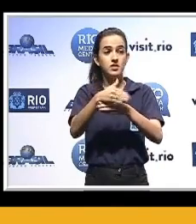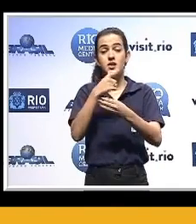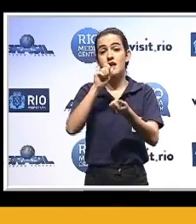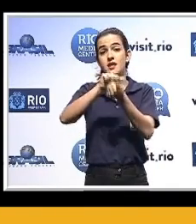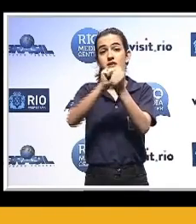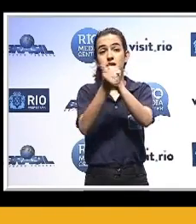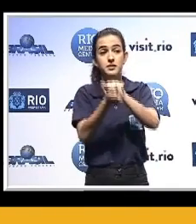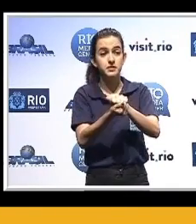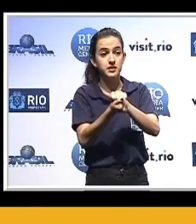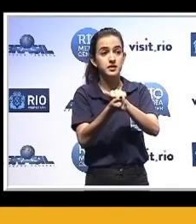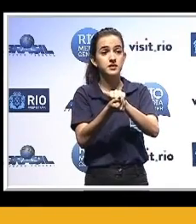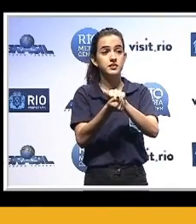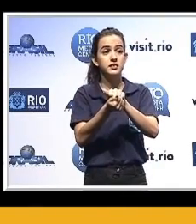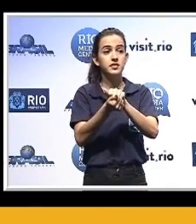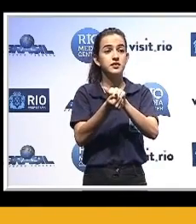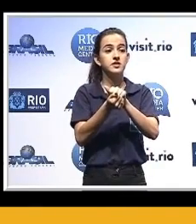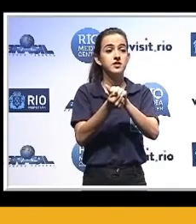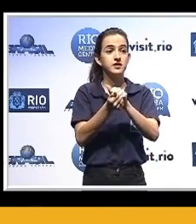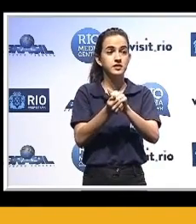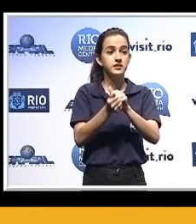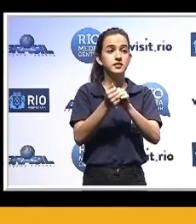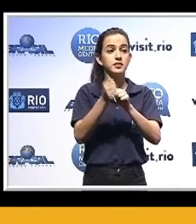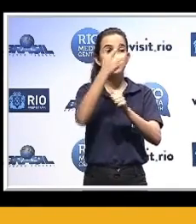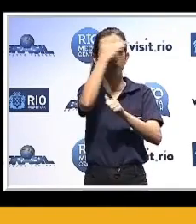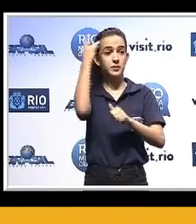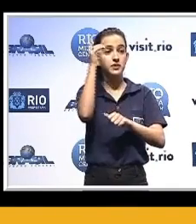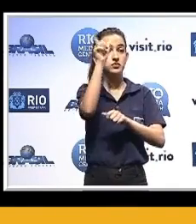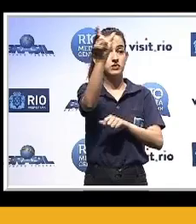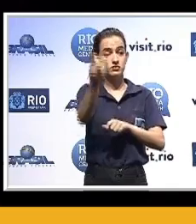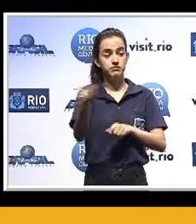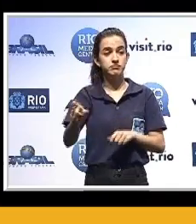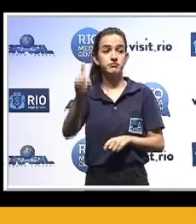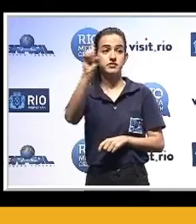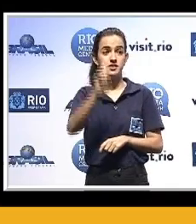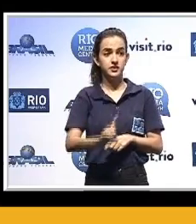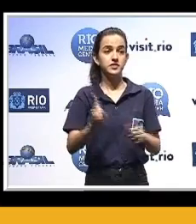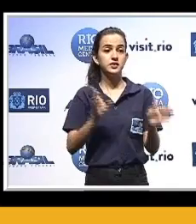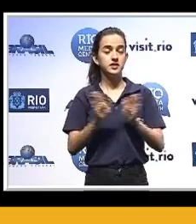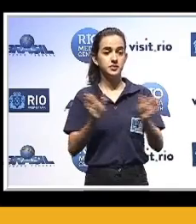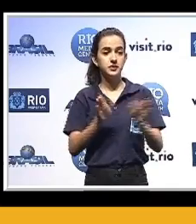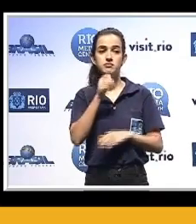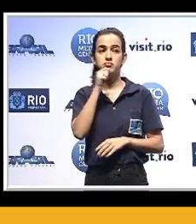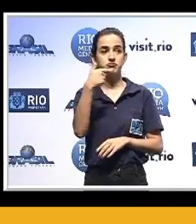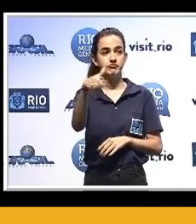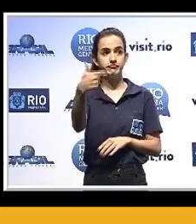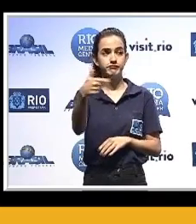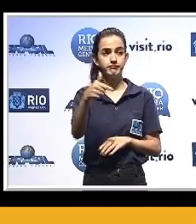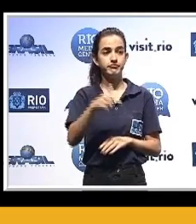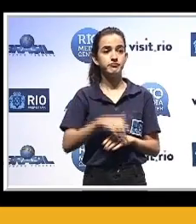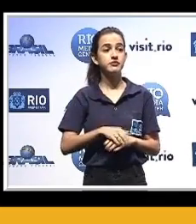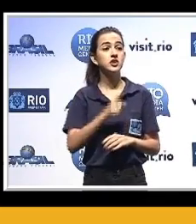adaptado para receber as pessoas. Nós estivemos